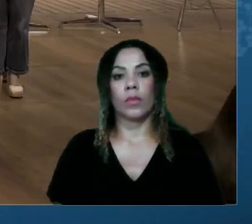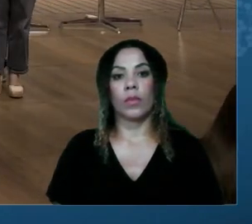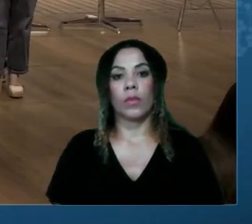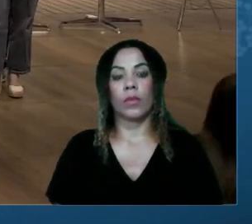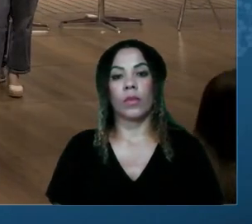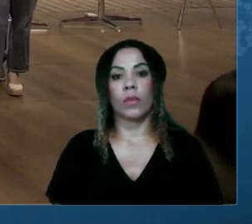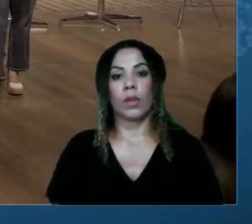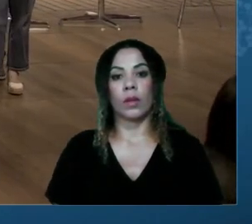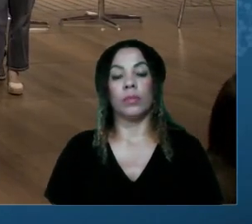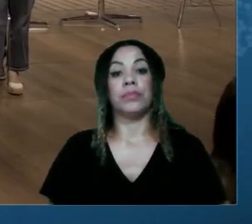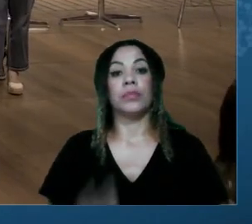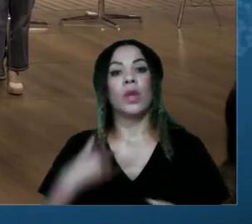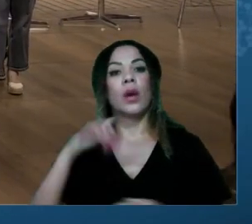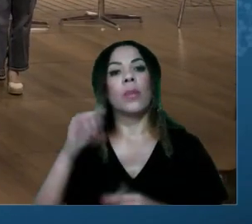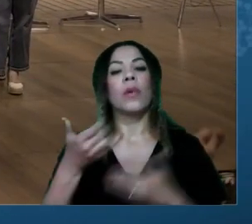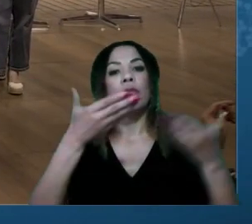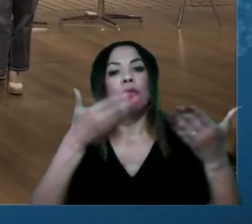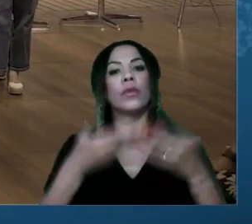Convidar também